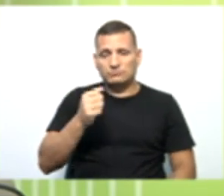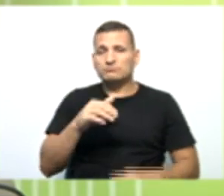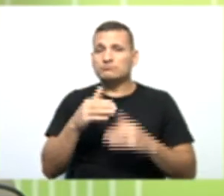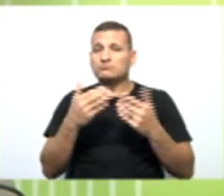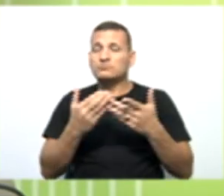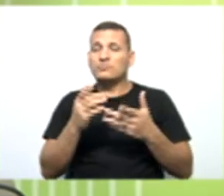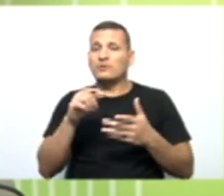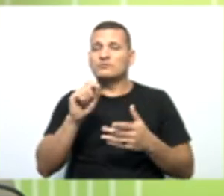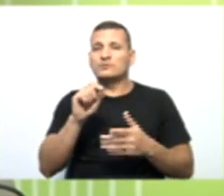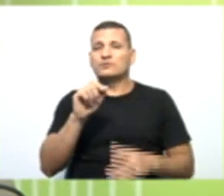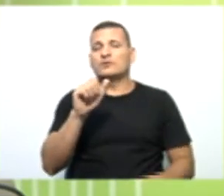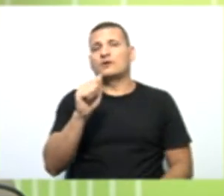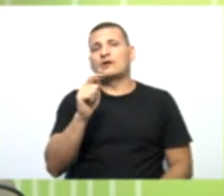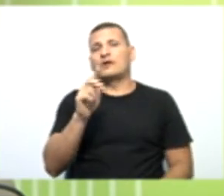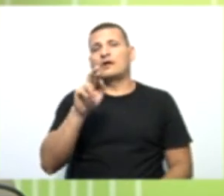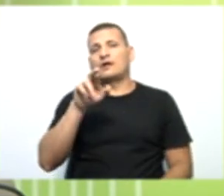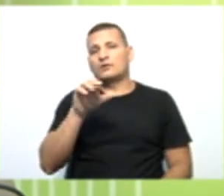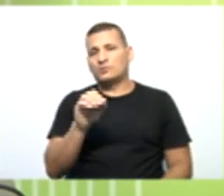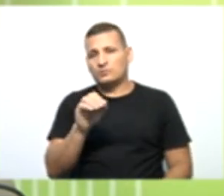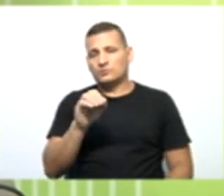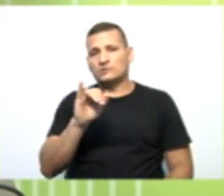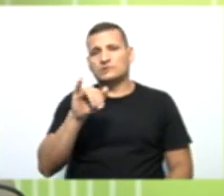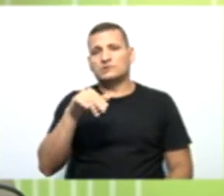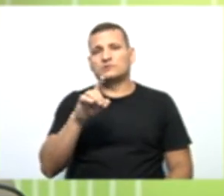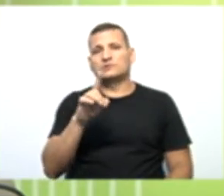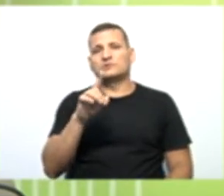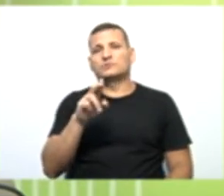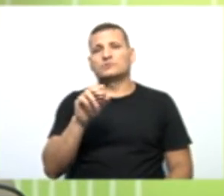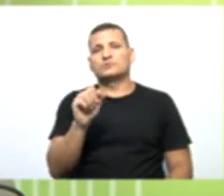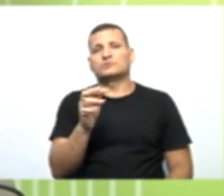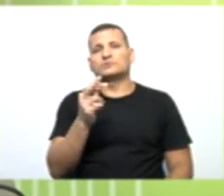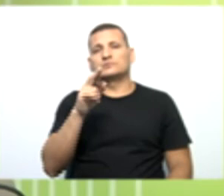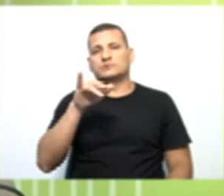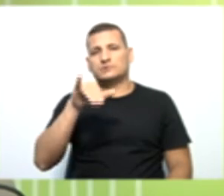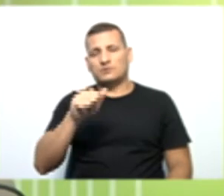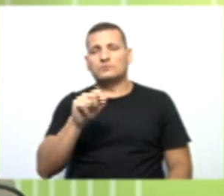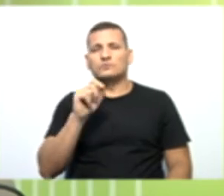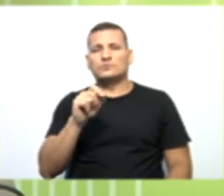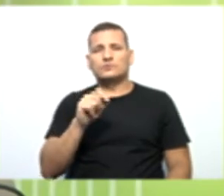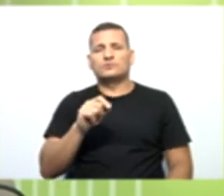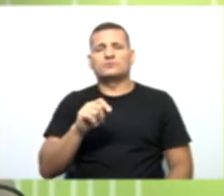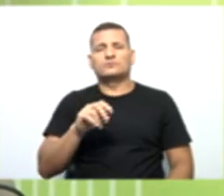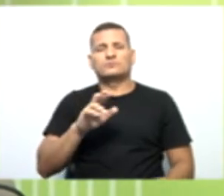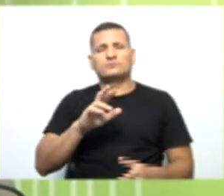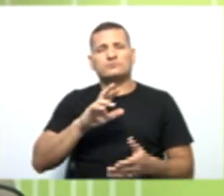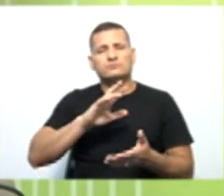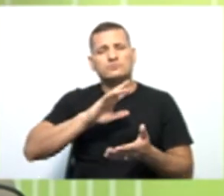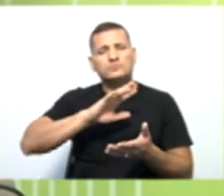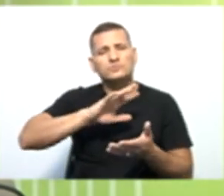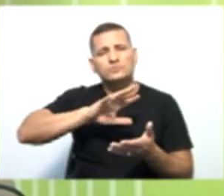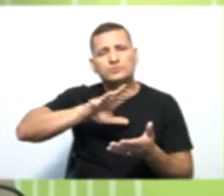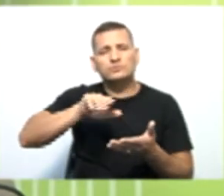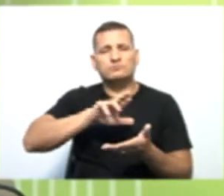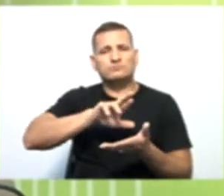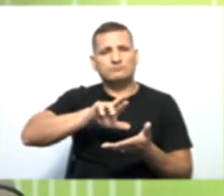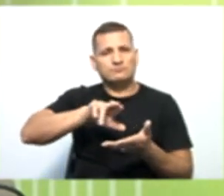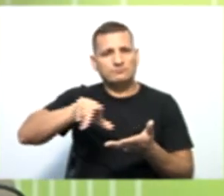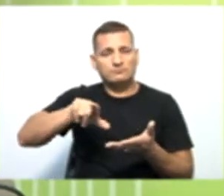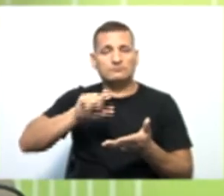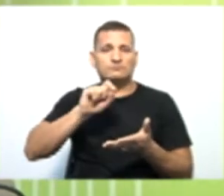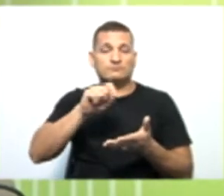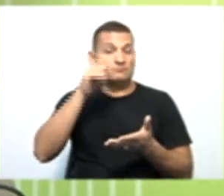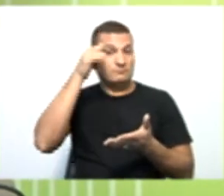uma agroindústria que lida com todos os possíveis produtos que podem vir